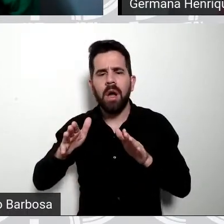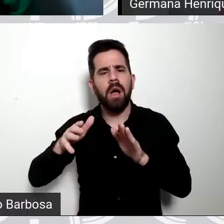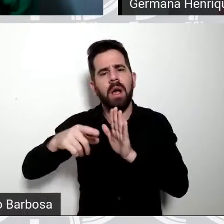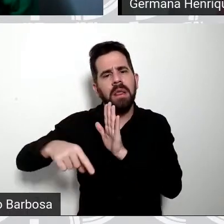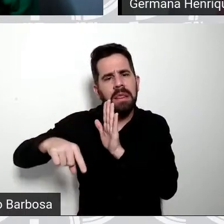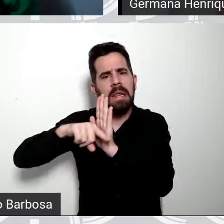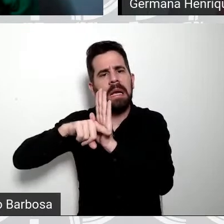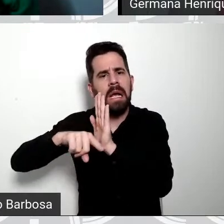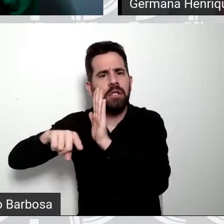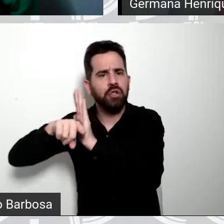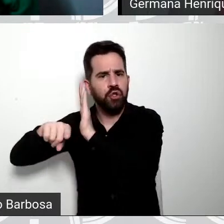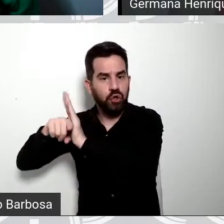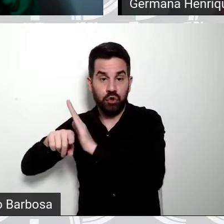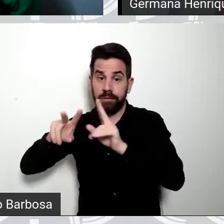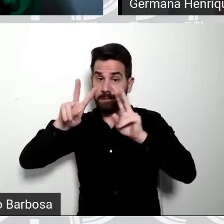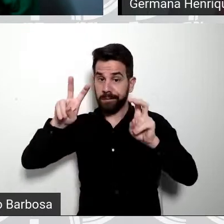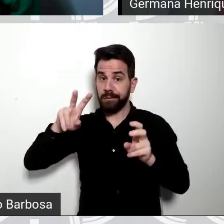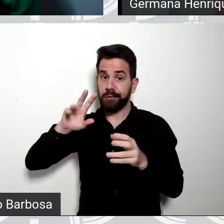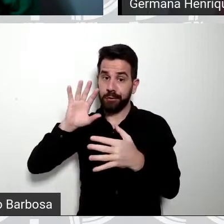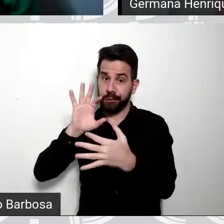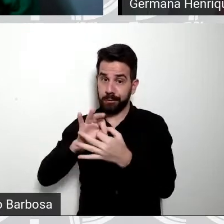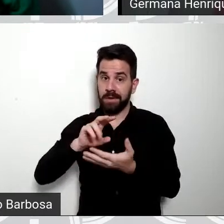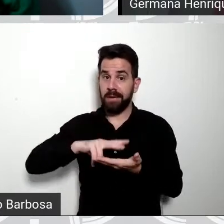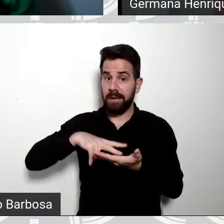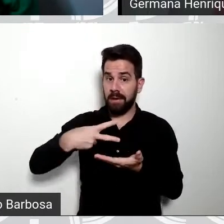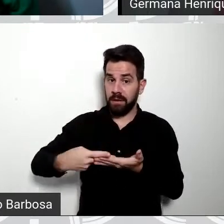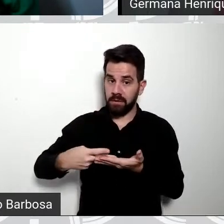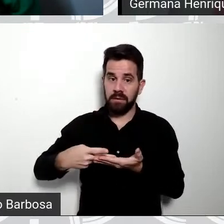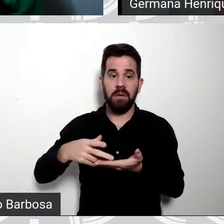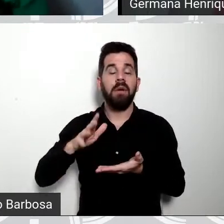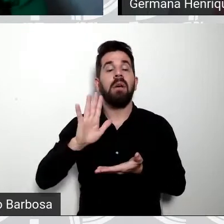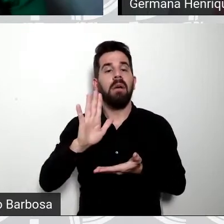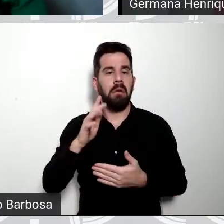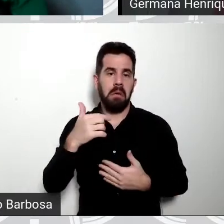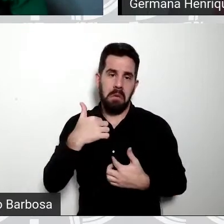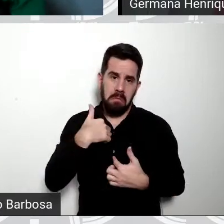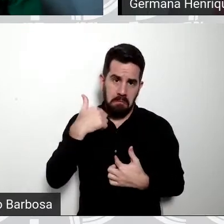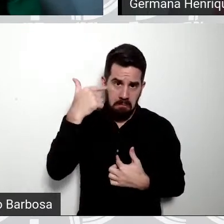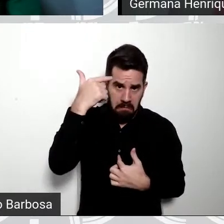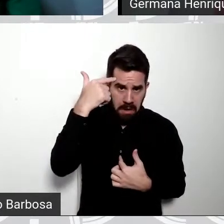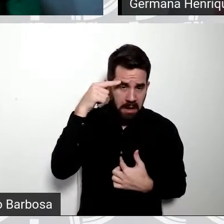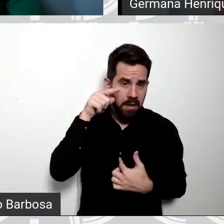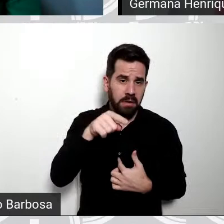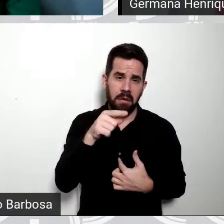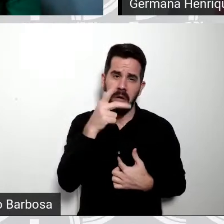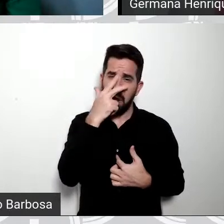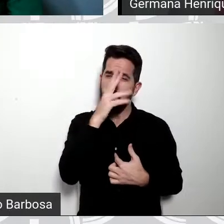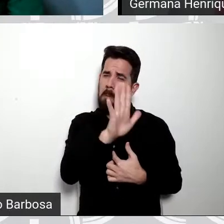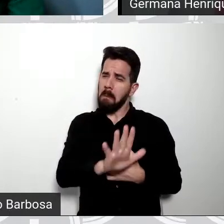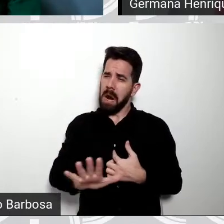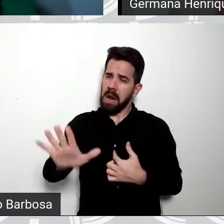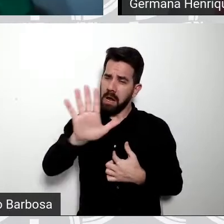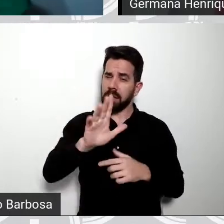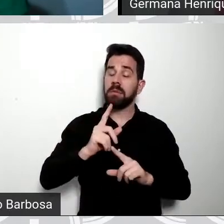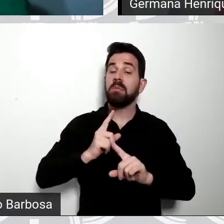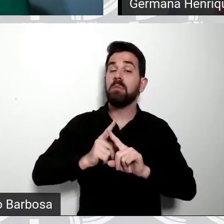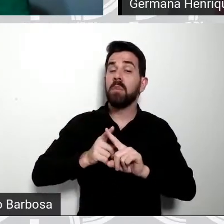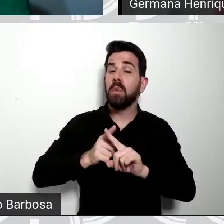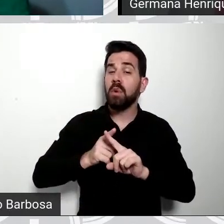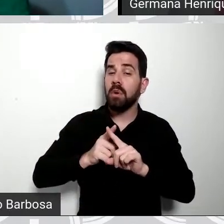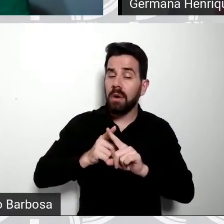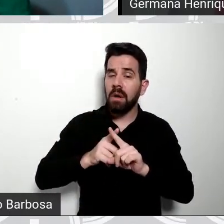tradução, reforço, pode ser apenas aparente, se a enumeração de dados, fatos